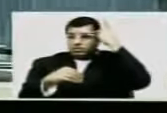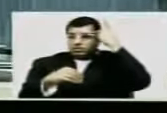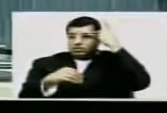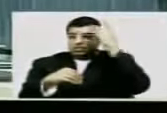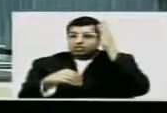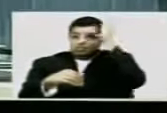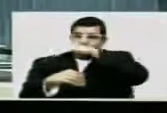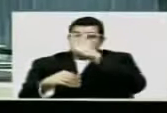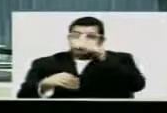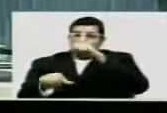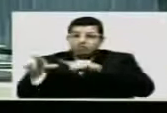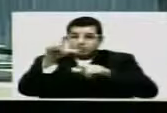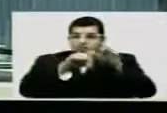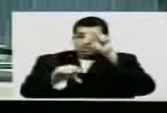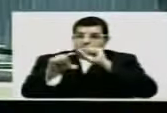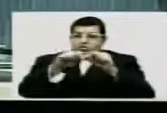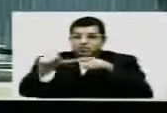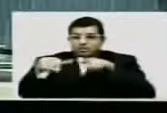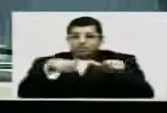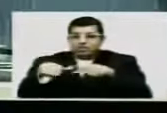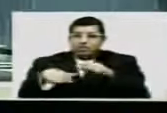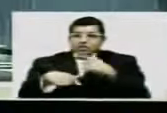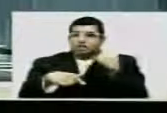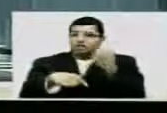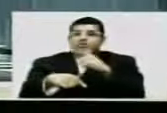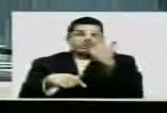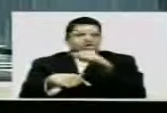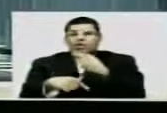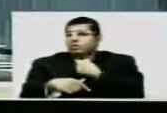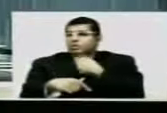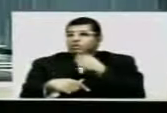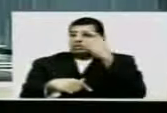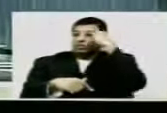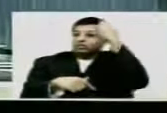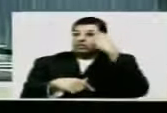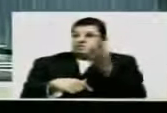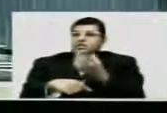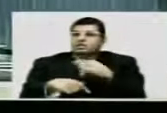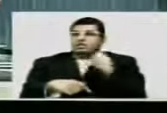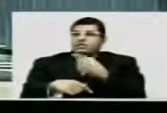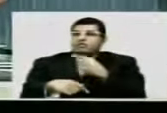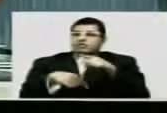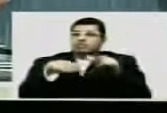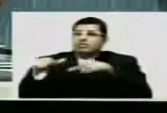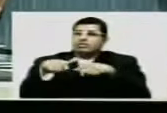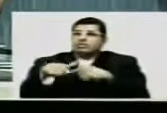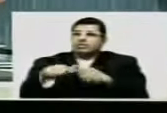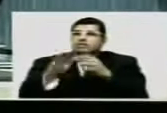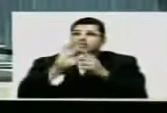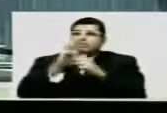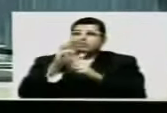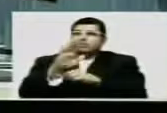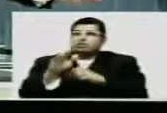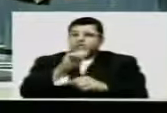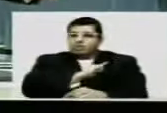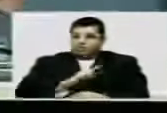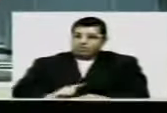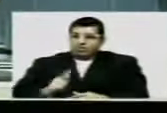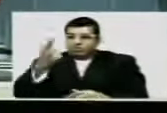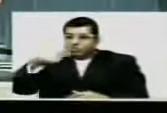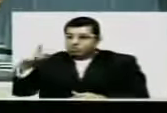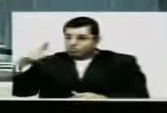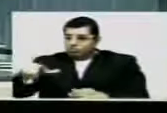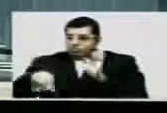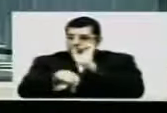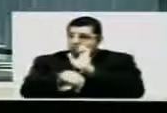São Paulo tem outros mecanismos de compensação. Nós não podemos achar que nossos aliados serão governadores de